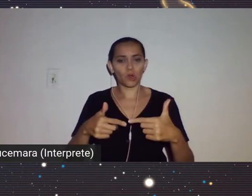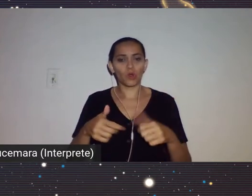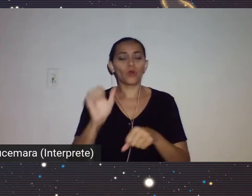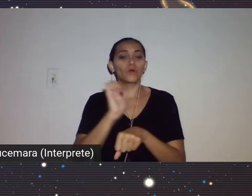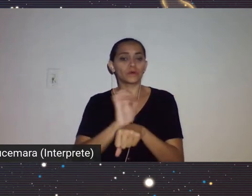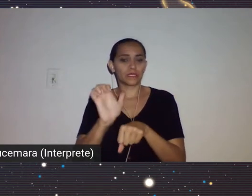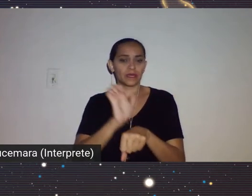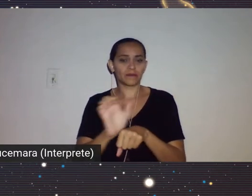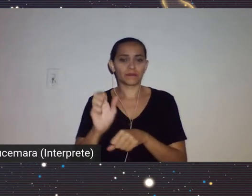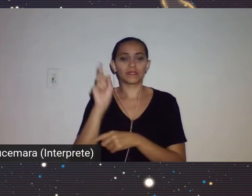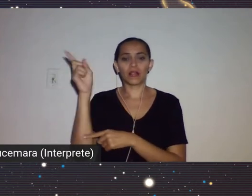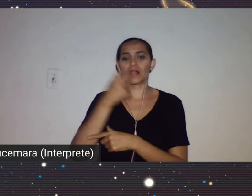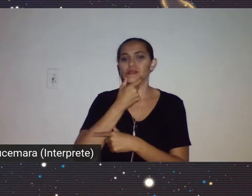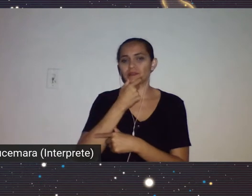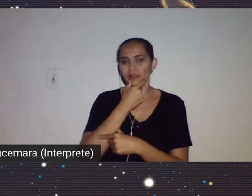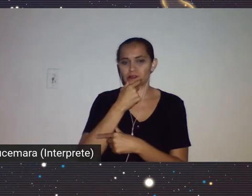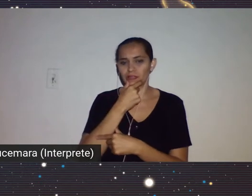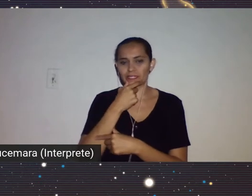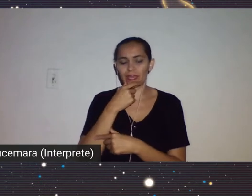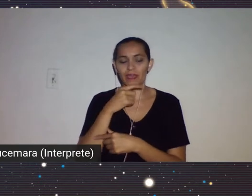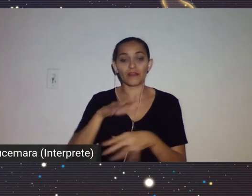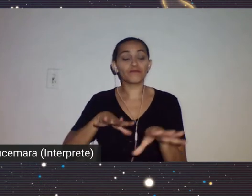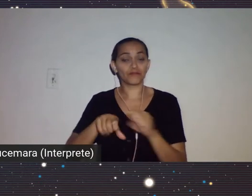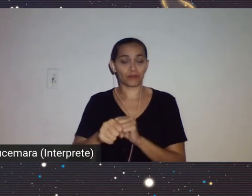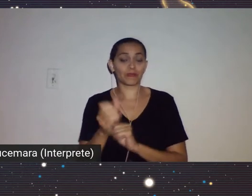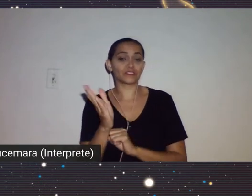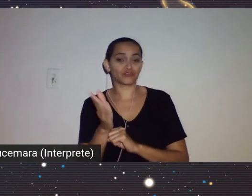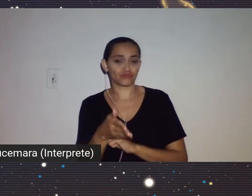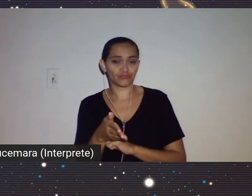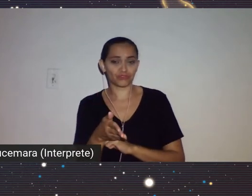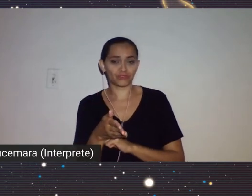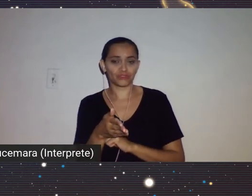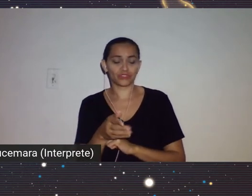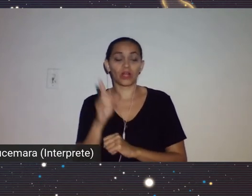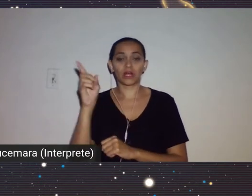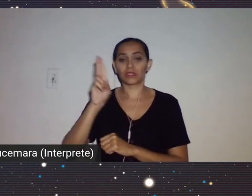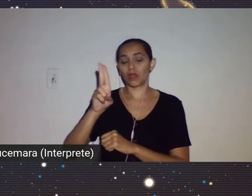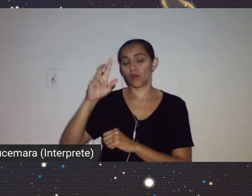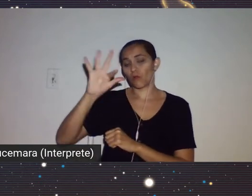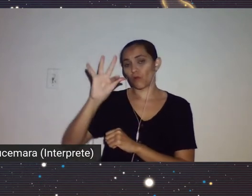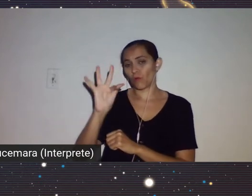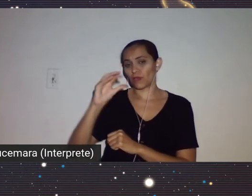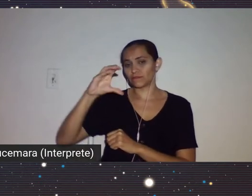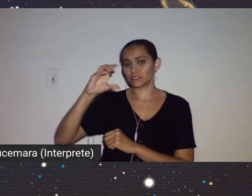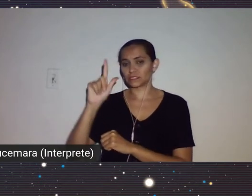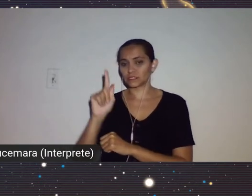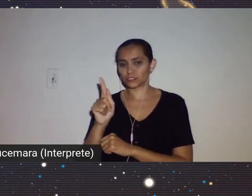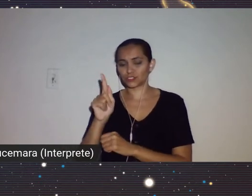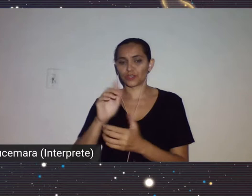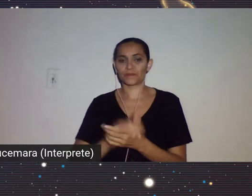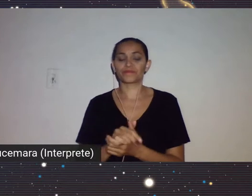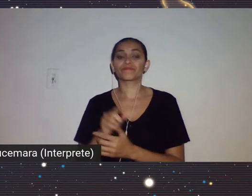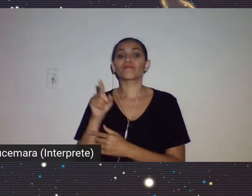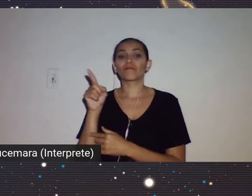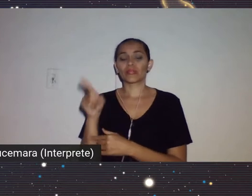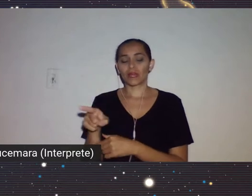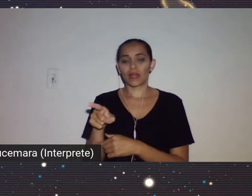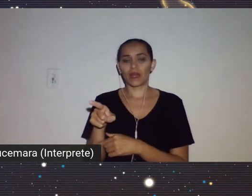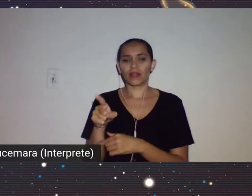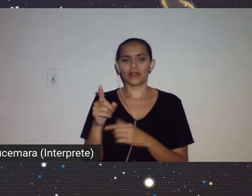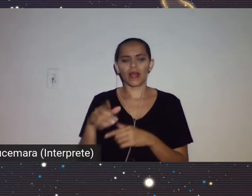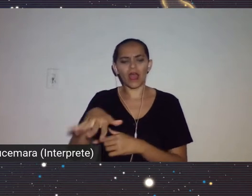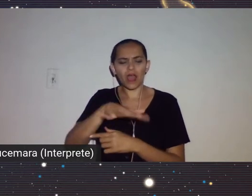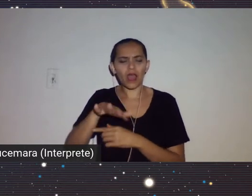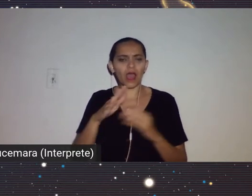dela é em ciência da computação, sendo formada pela Universidade de Campina Grande, a UFCG. Ela se interessa em aplicar machine learning para resolver problemas